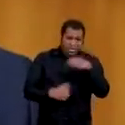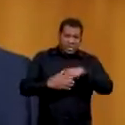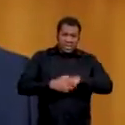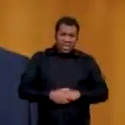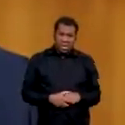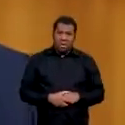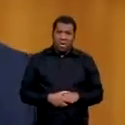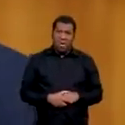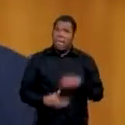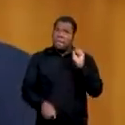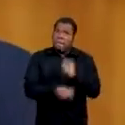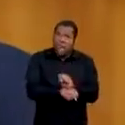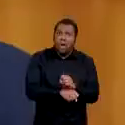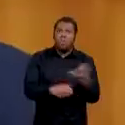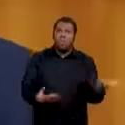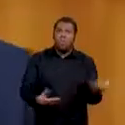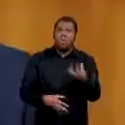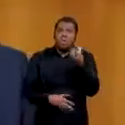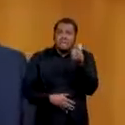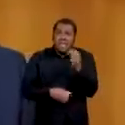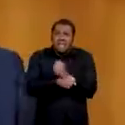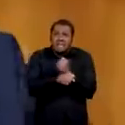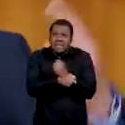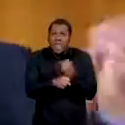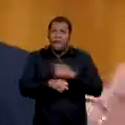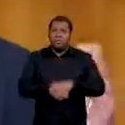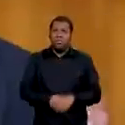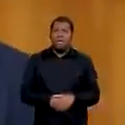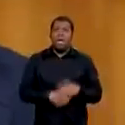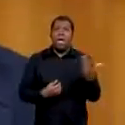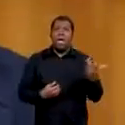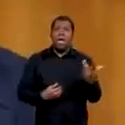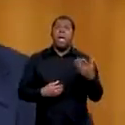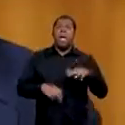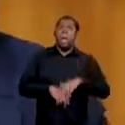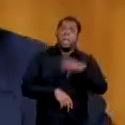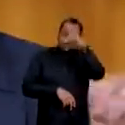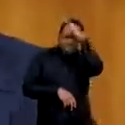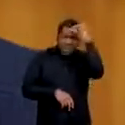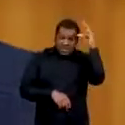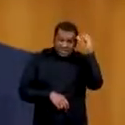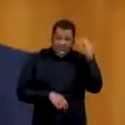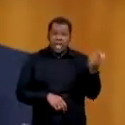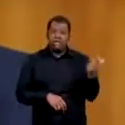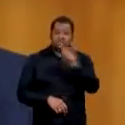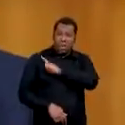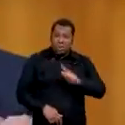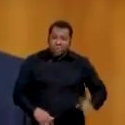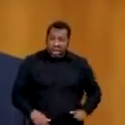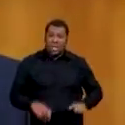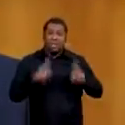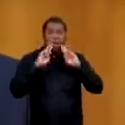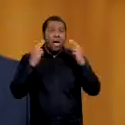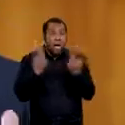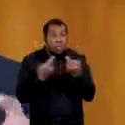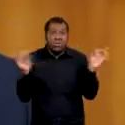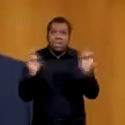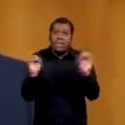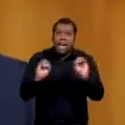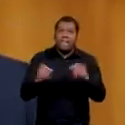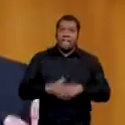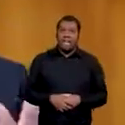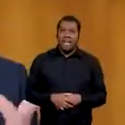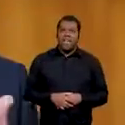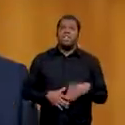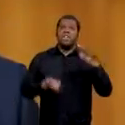reitores. Esse país ficou 7 anos sem reunir prefeitos, sem reunir governadores. Eu sei, conselho nós vamos de, lançar de agora, indústria, agora, né? Agora, uhum. Nós vamos